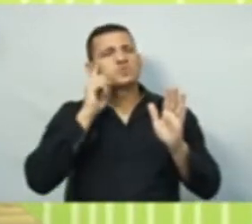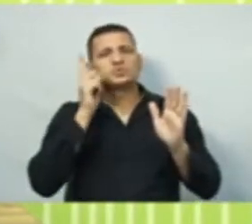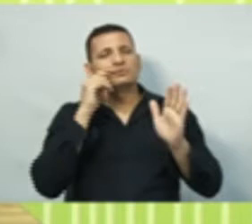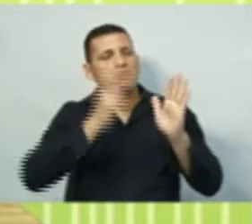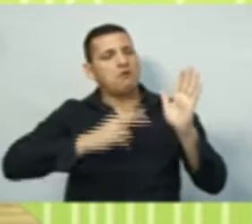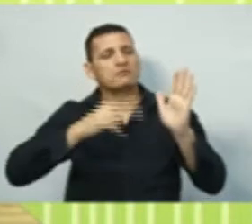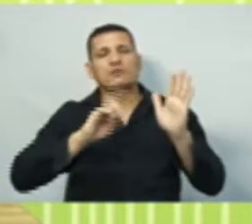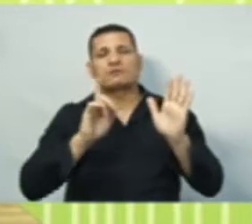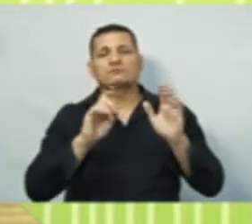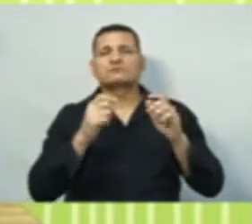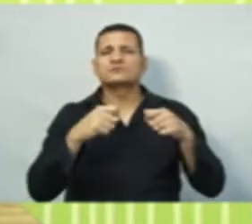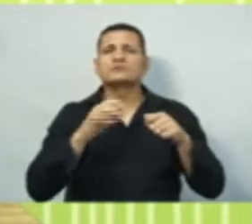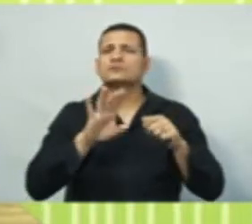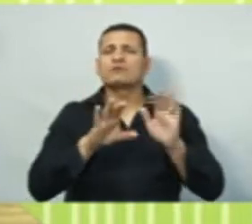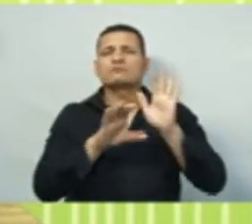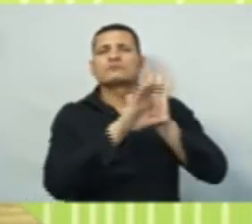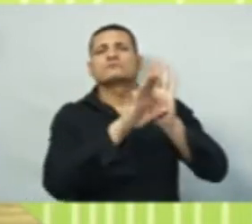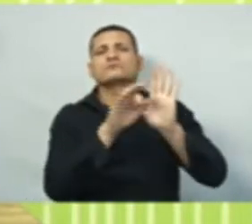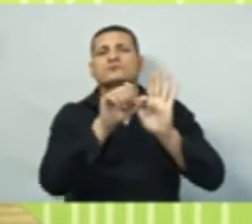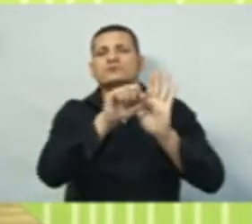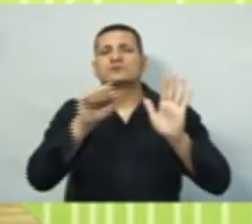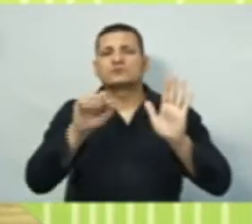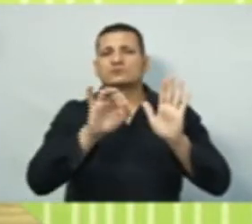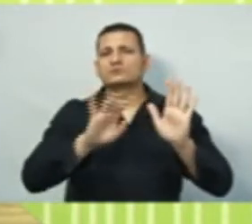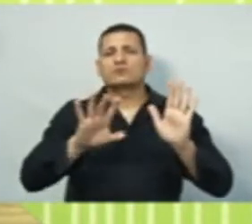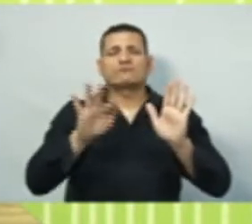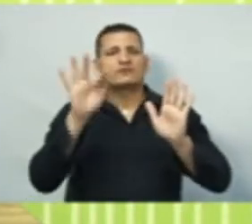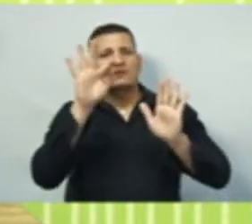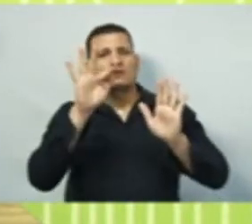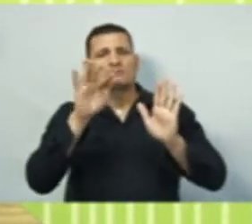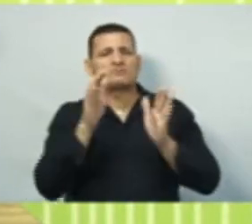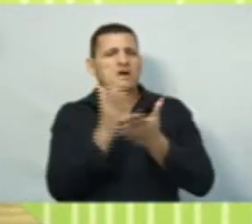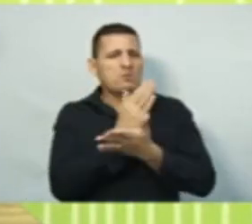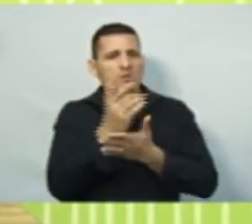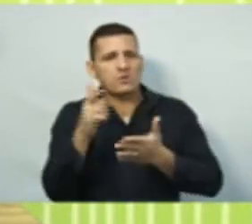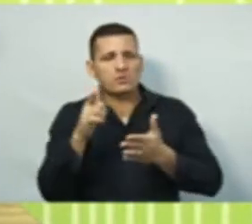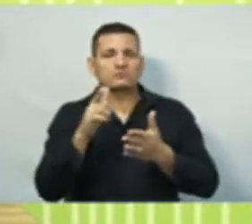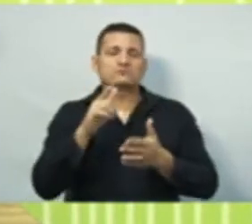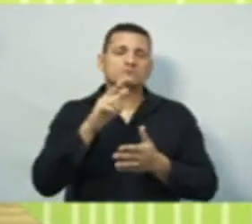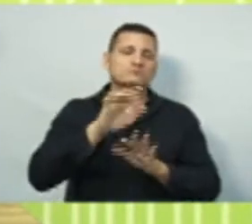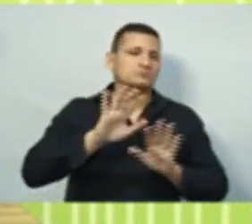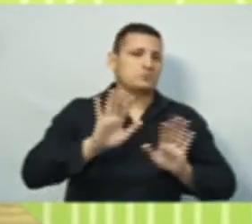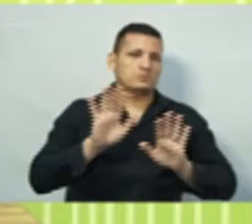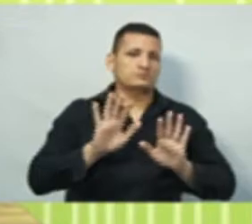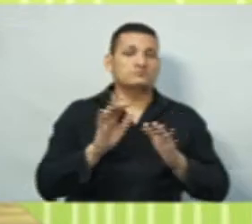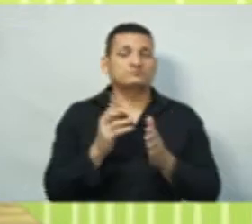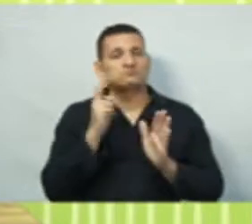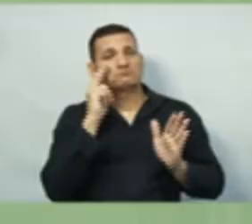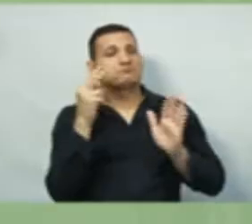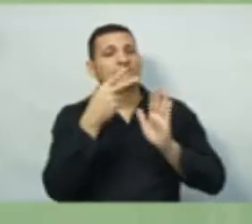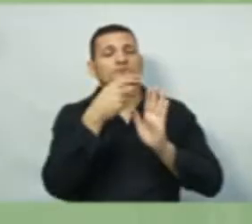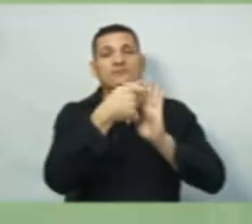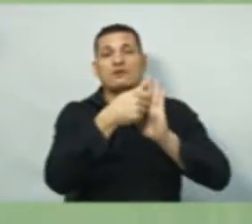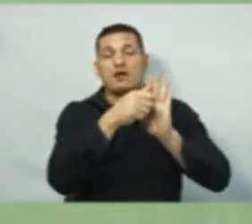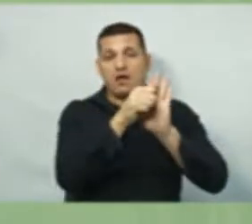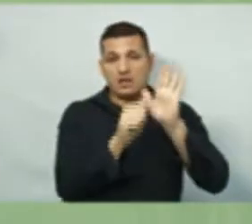a Constituição Federal e algumas outras como a Lei 5.764. Vamos a um artigo dela?